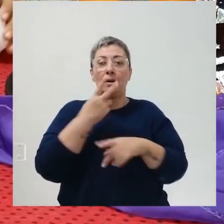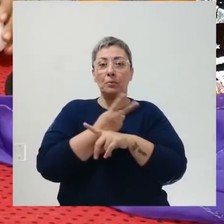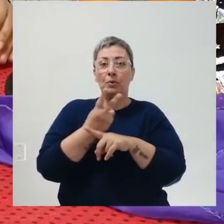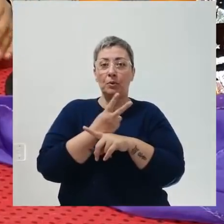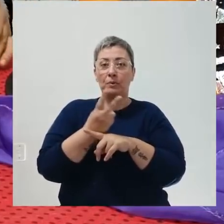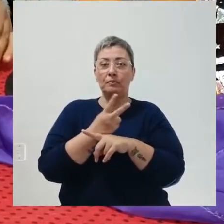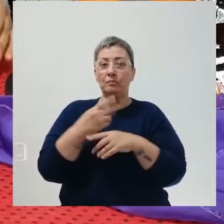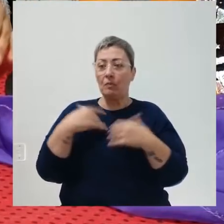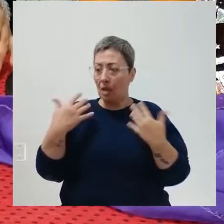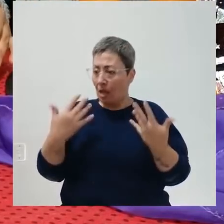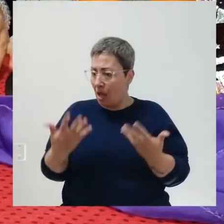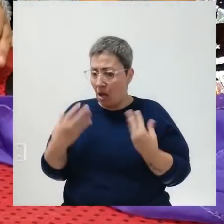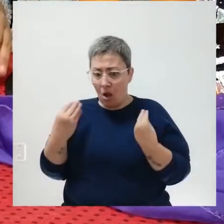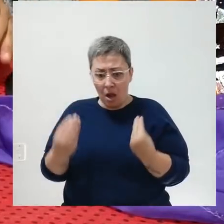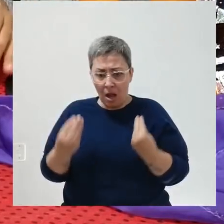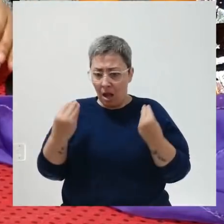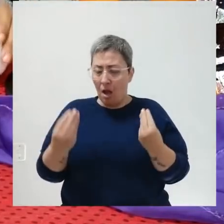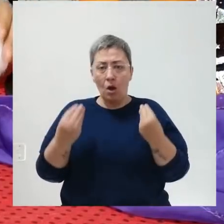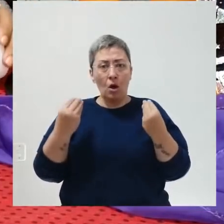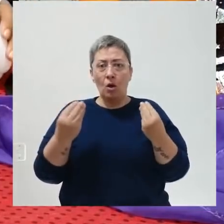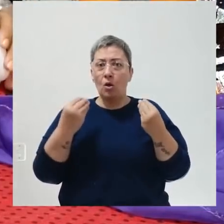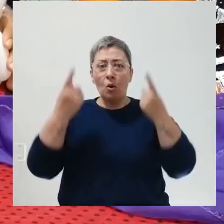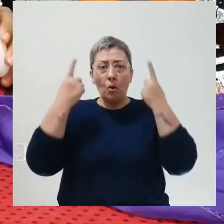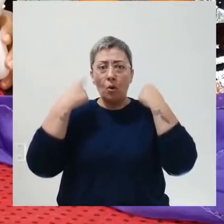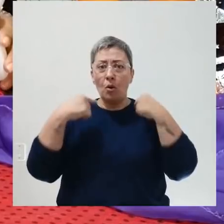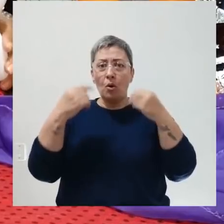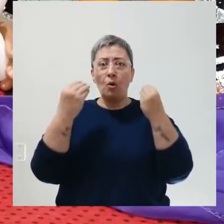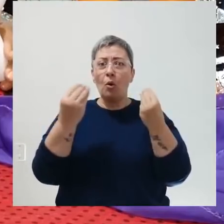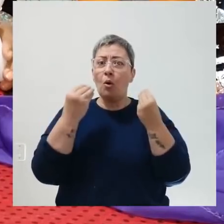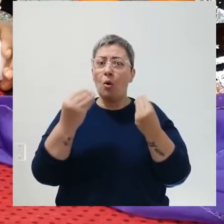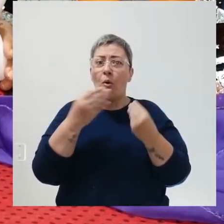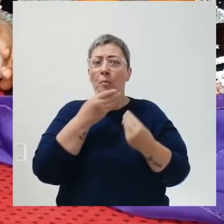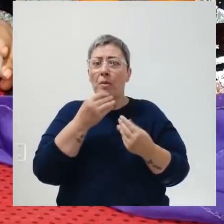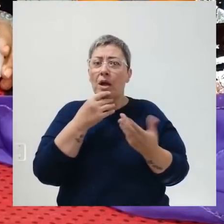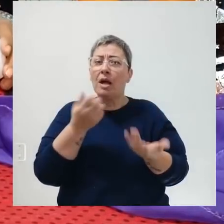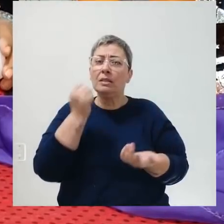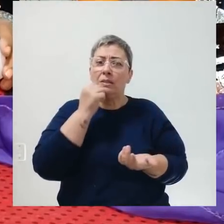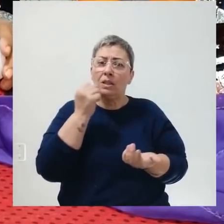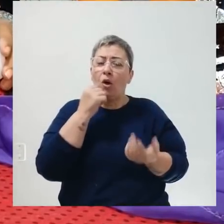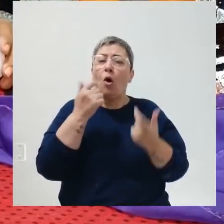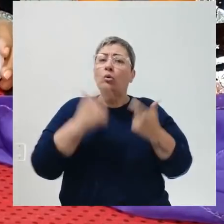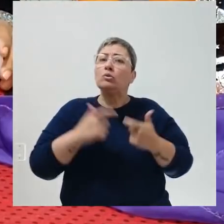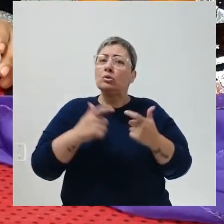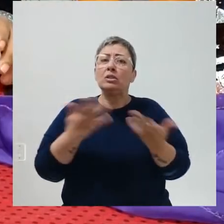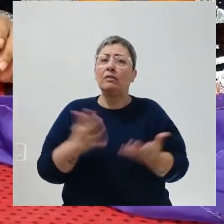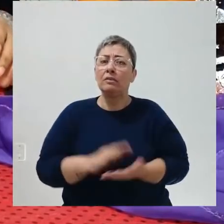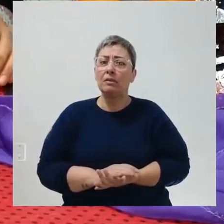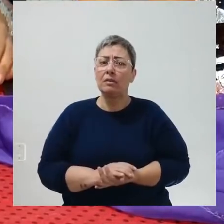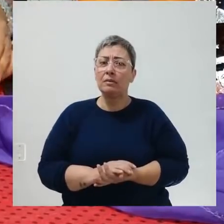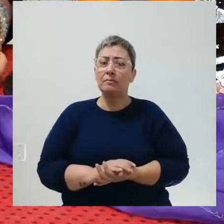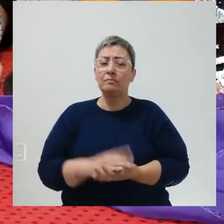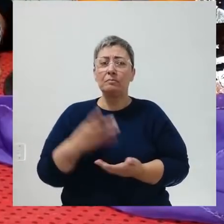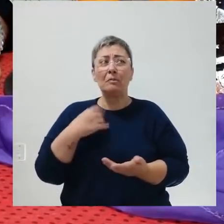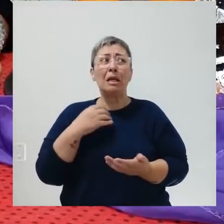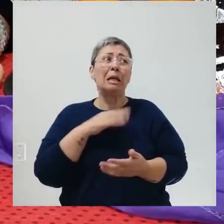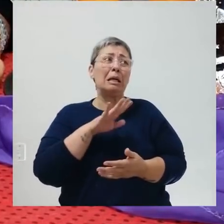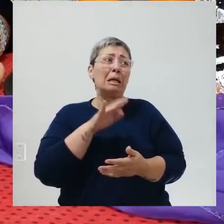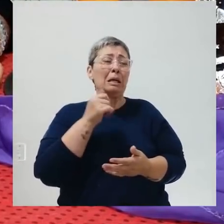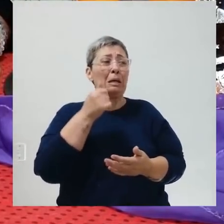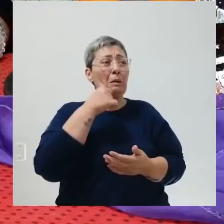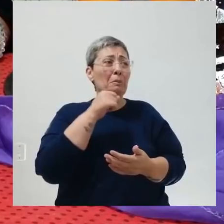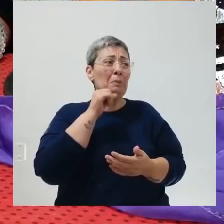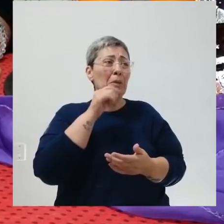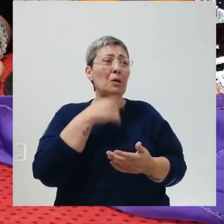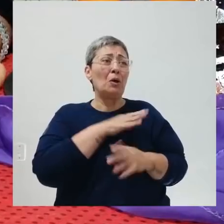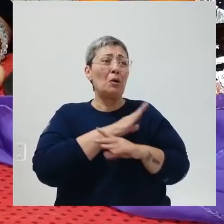procurava. Mas, cordeirinho, seu menininho danado, onde é que você estava? Mamãe,